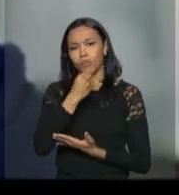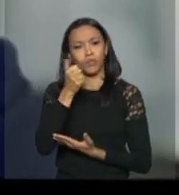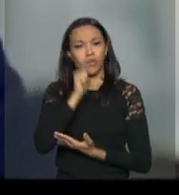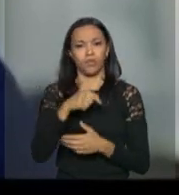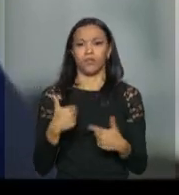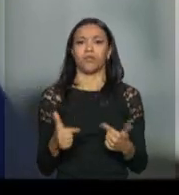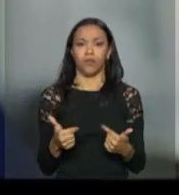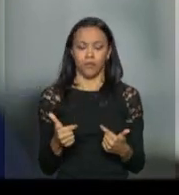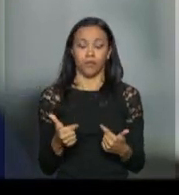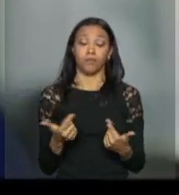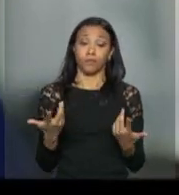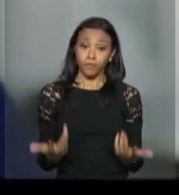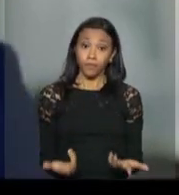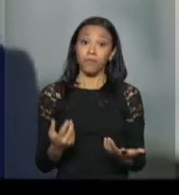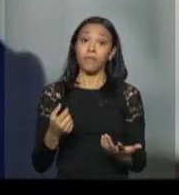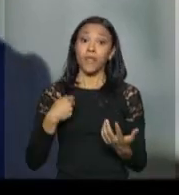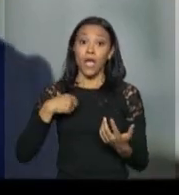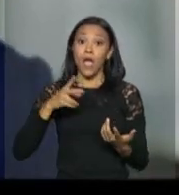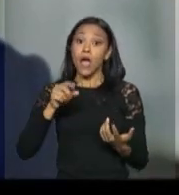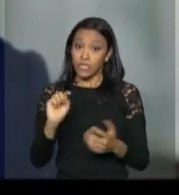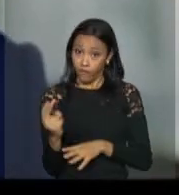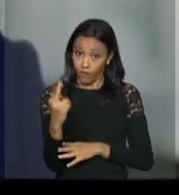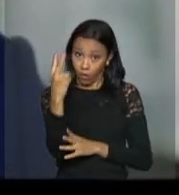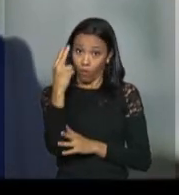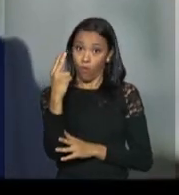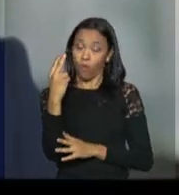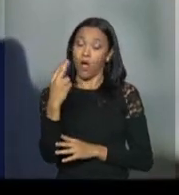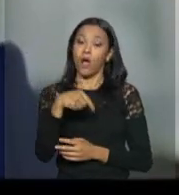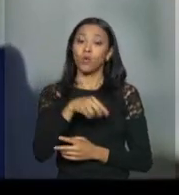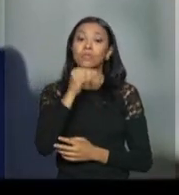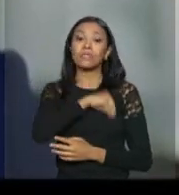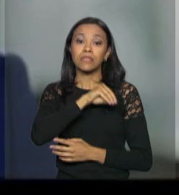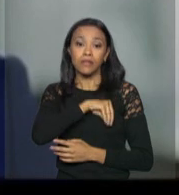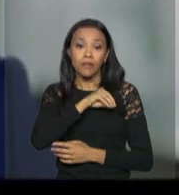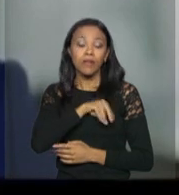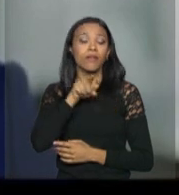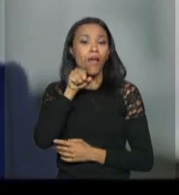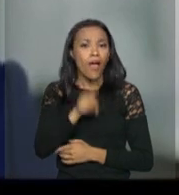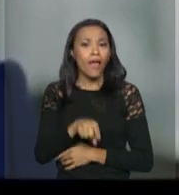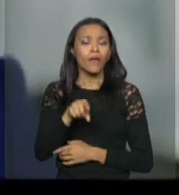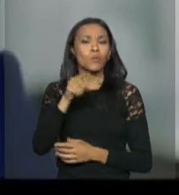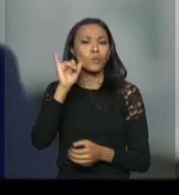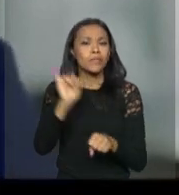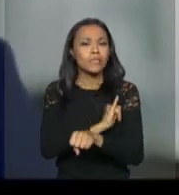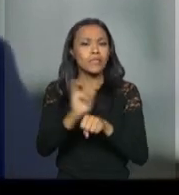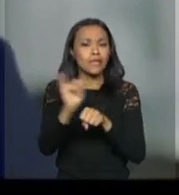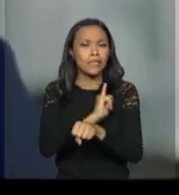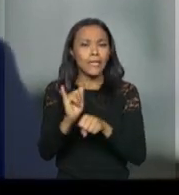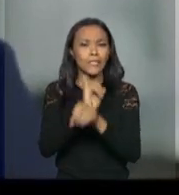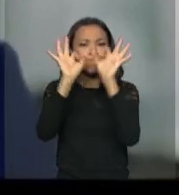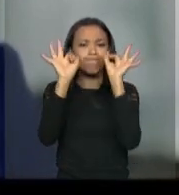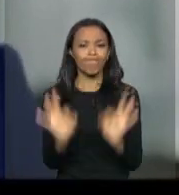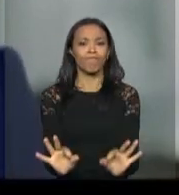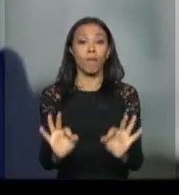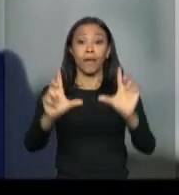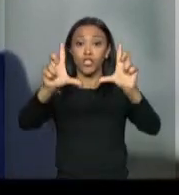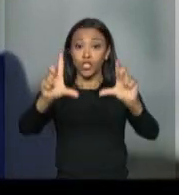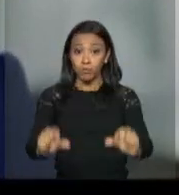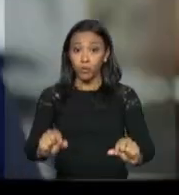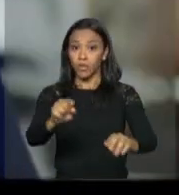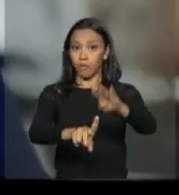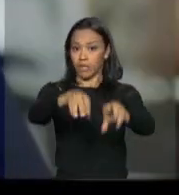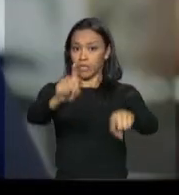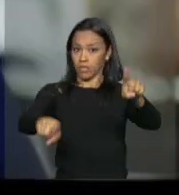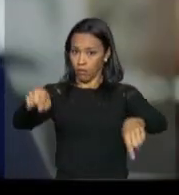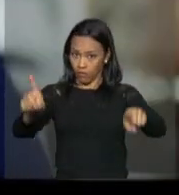trabalhadoras. A valorização do salário mínimo tem sido um instrumento efetivo para a diminuição da